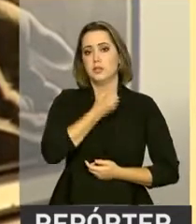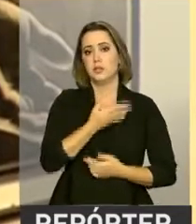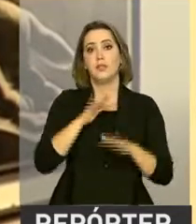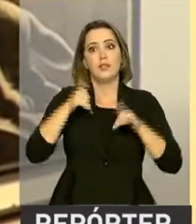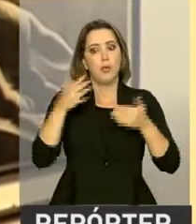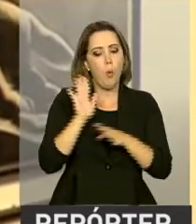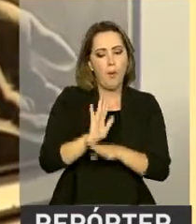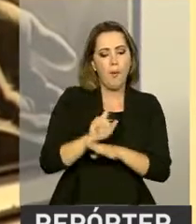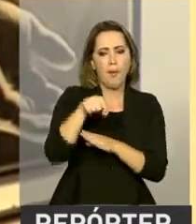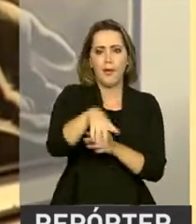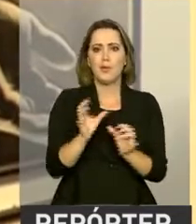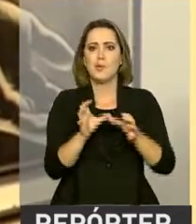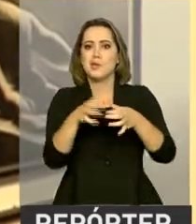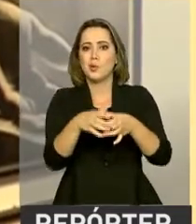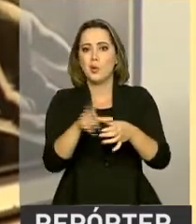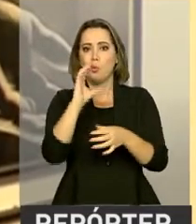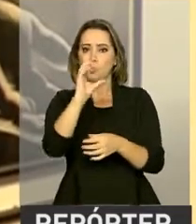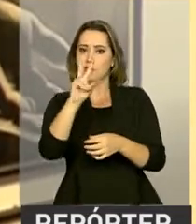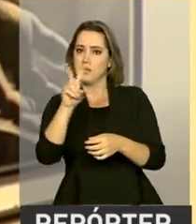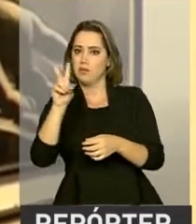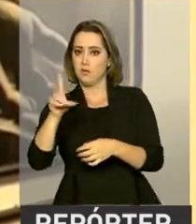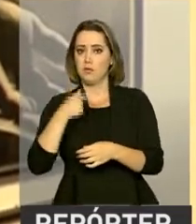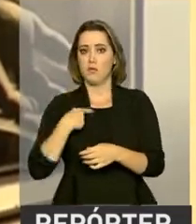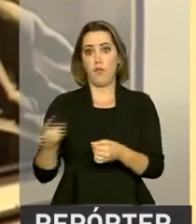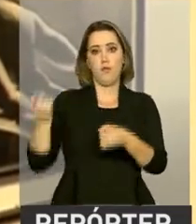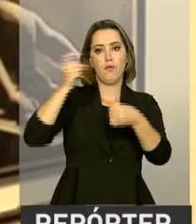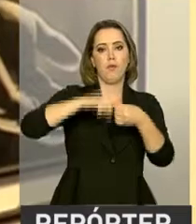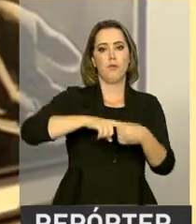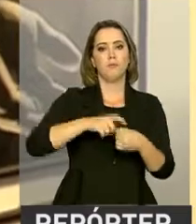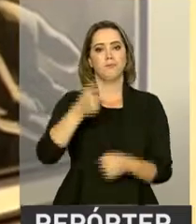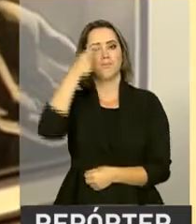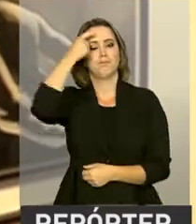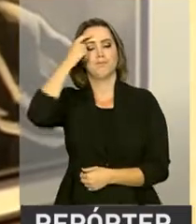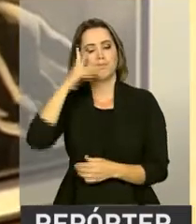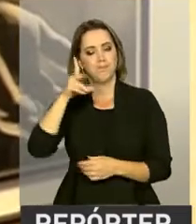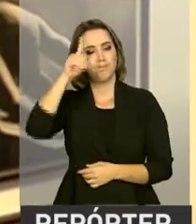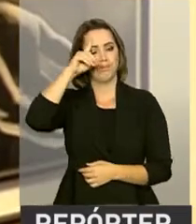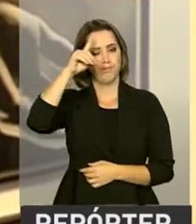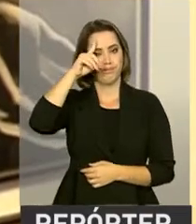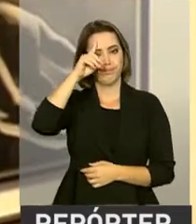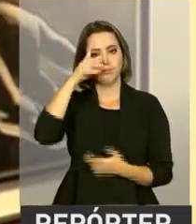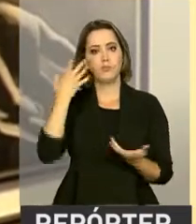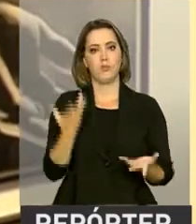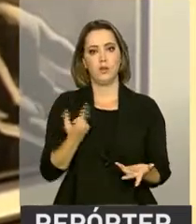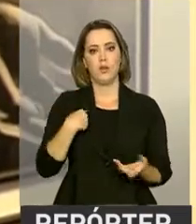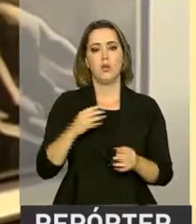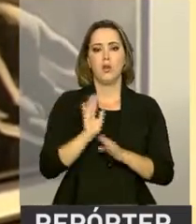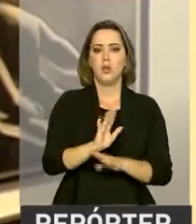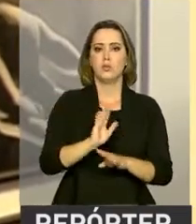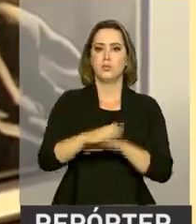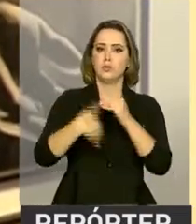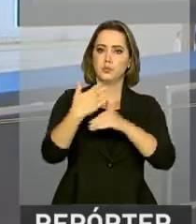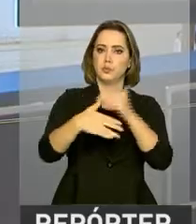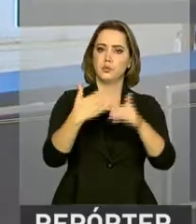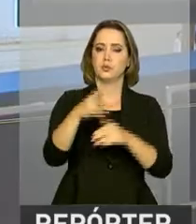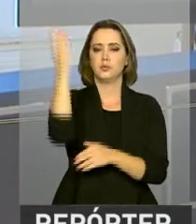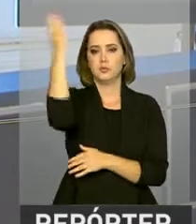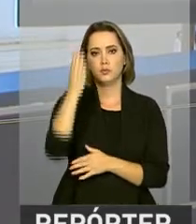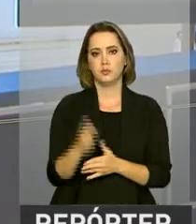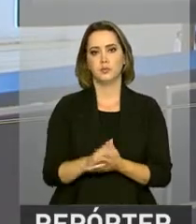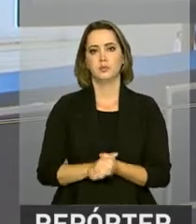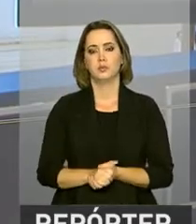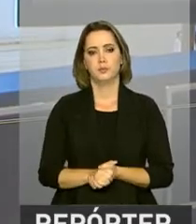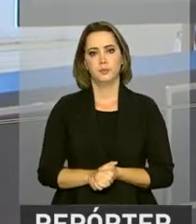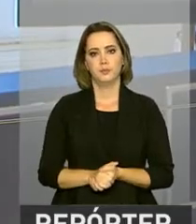voluntários retomam a sua o seu dia a dia e continuam contribuindo com o desenvolvimento do brasil